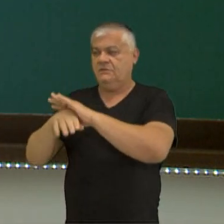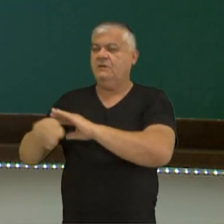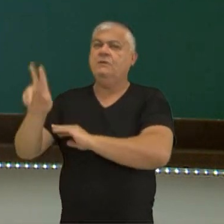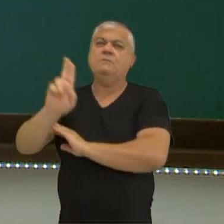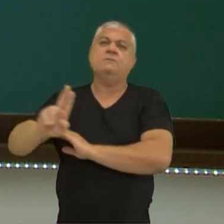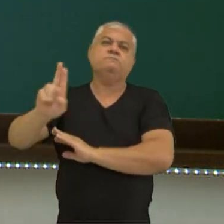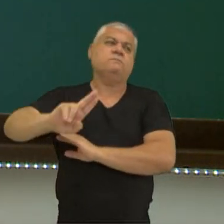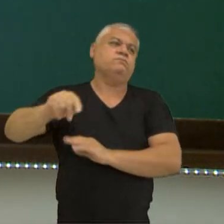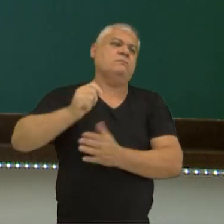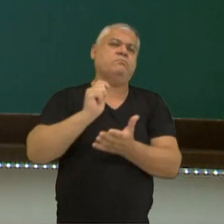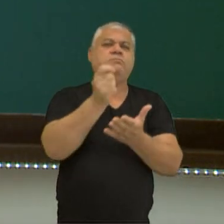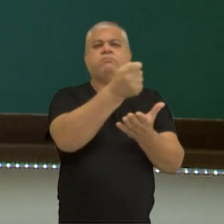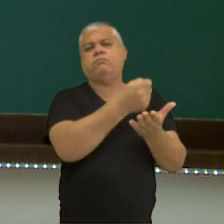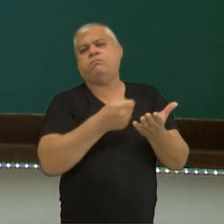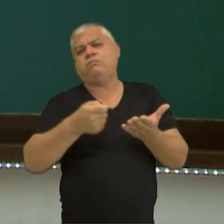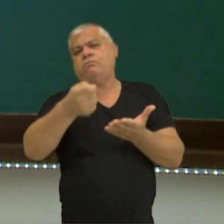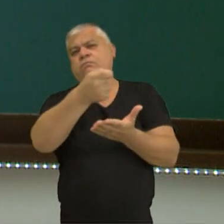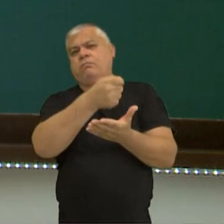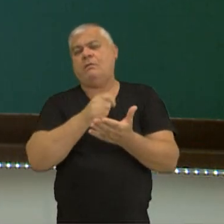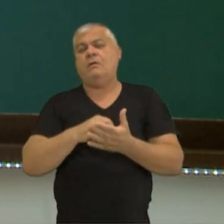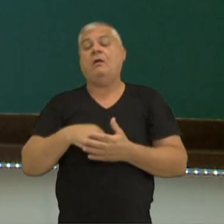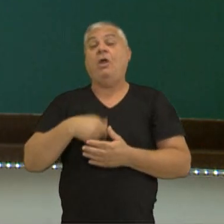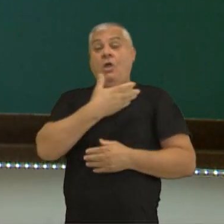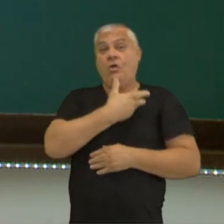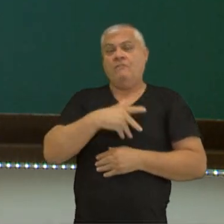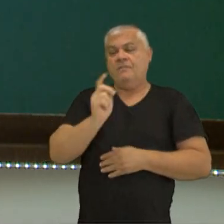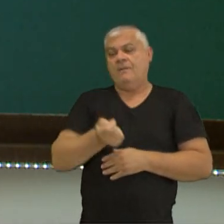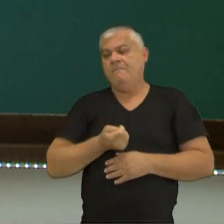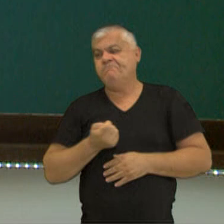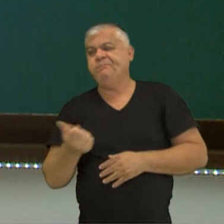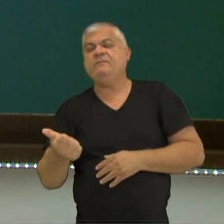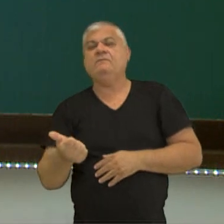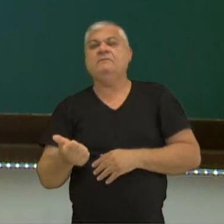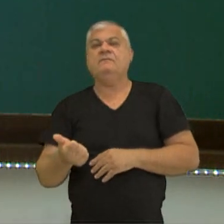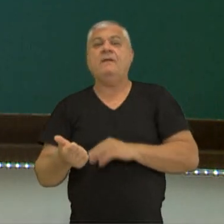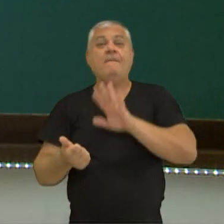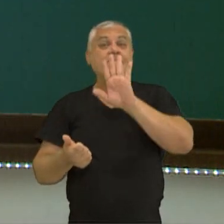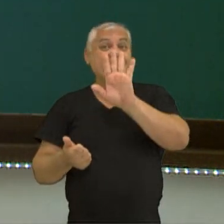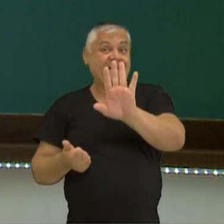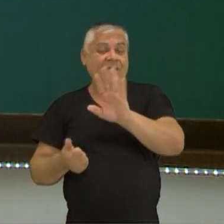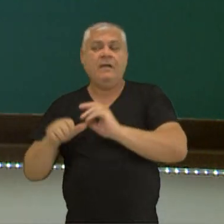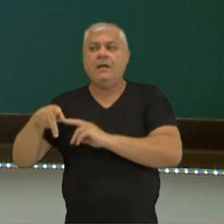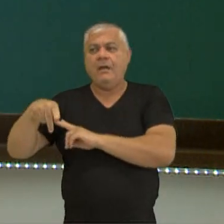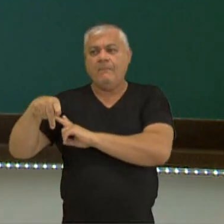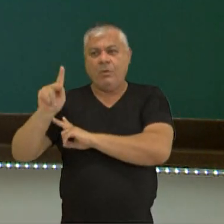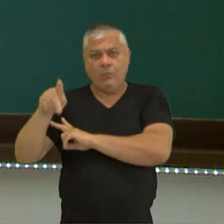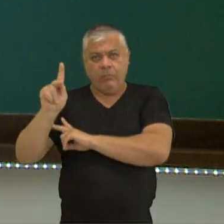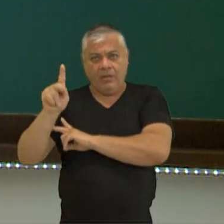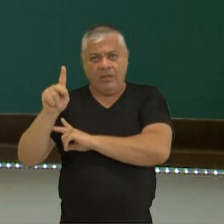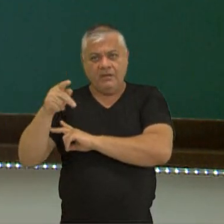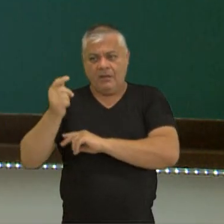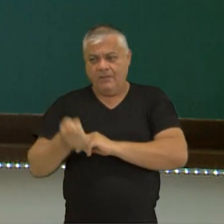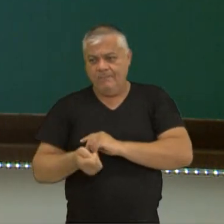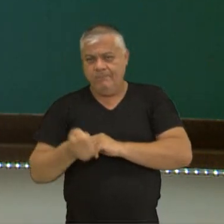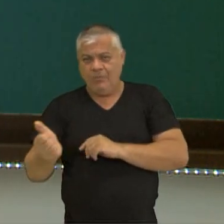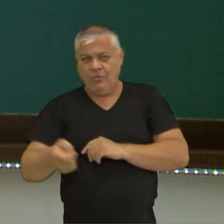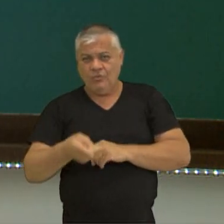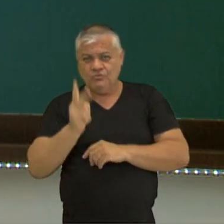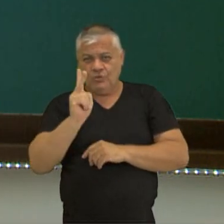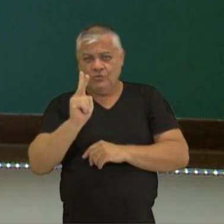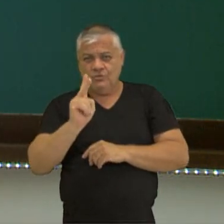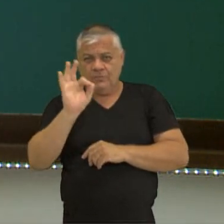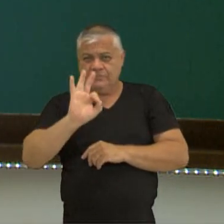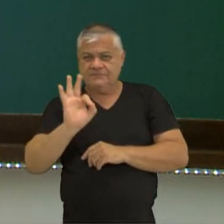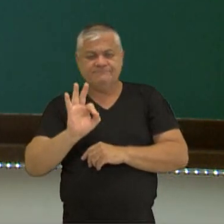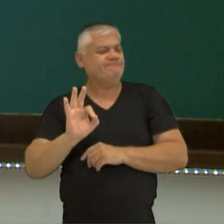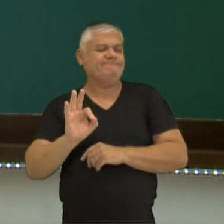janeiro, tá? Que o governo propunha se pagar. Só que a poupança não recebe esses 2%. Ela